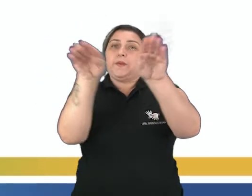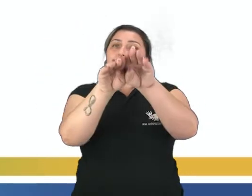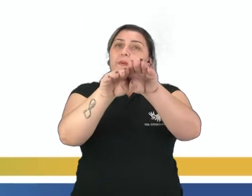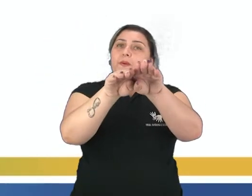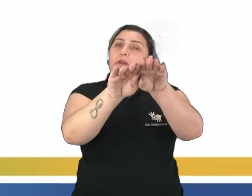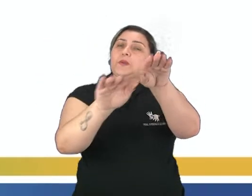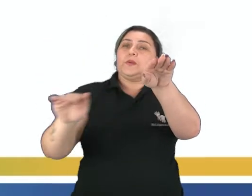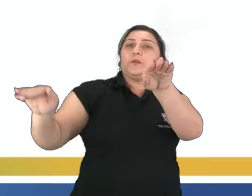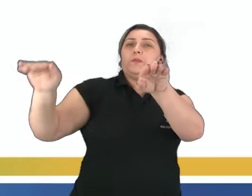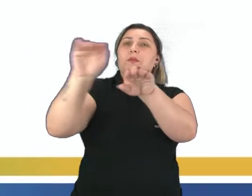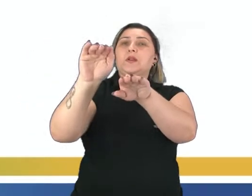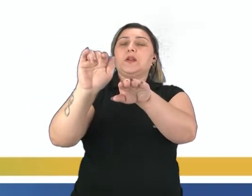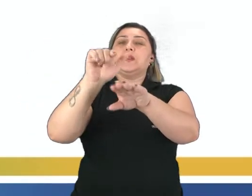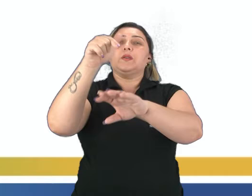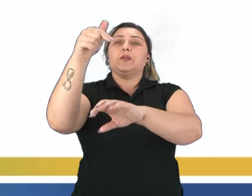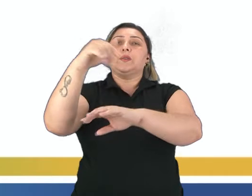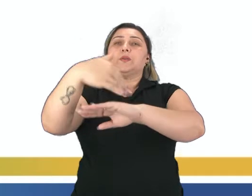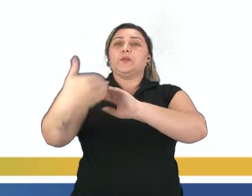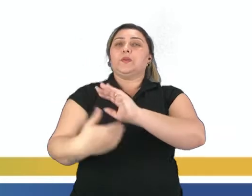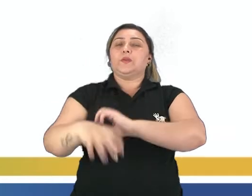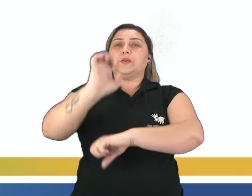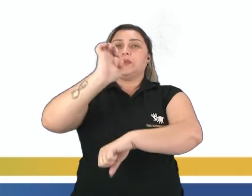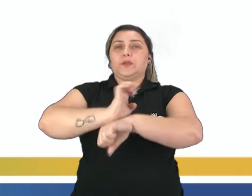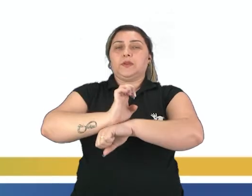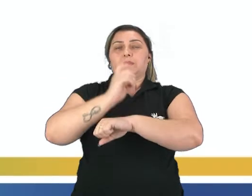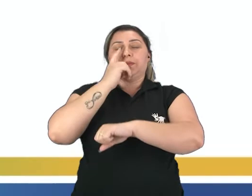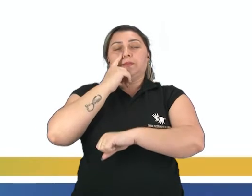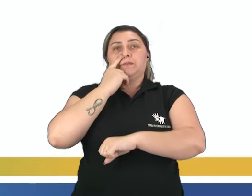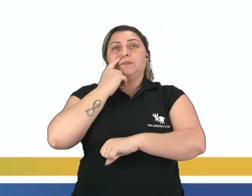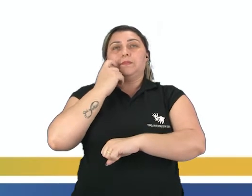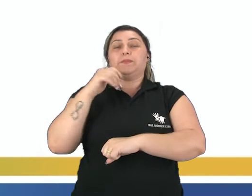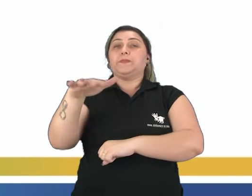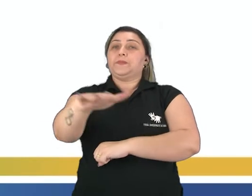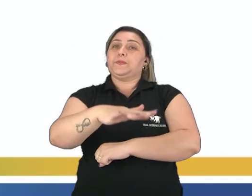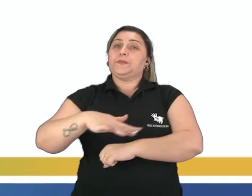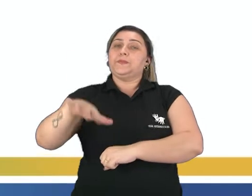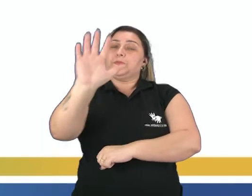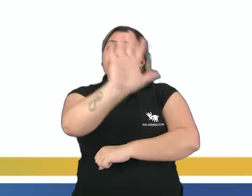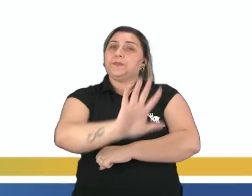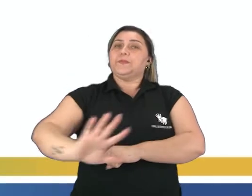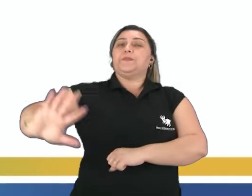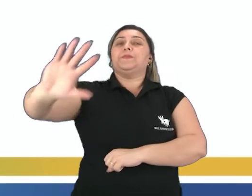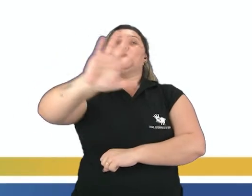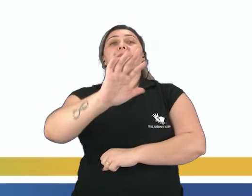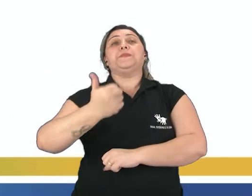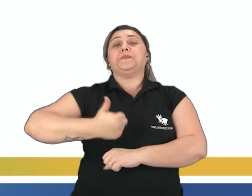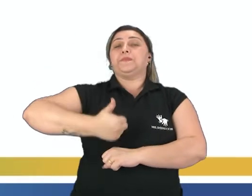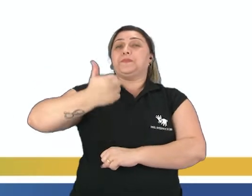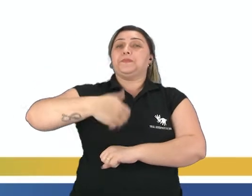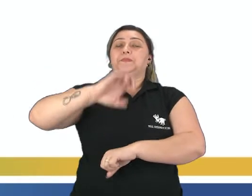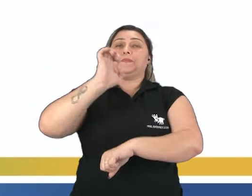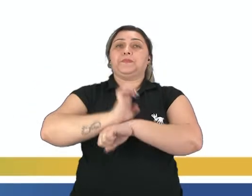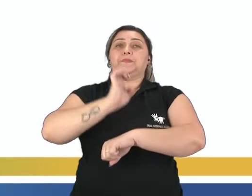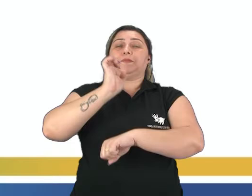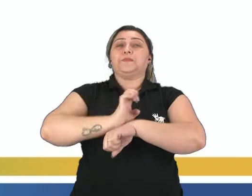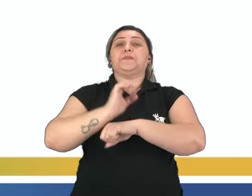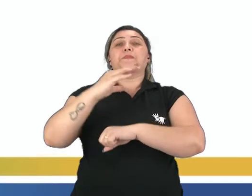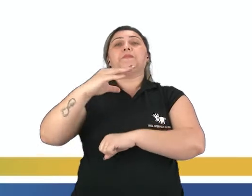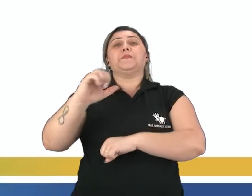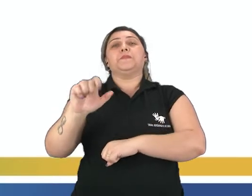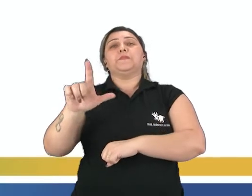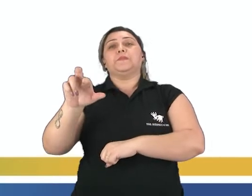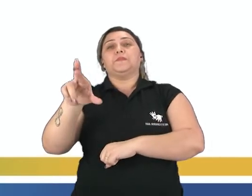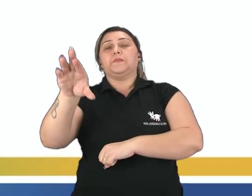todos os estados. A gente está falando aqui apenas dos 3 estados da sociedade no geral. Então, no primeiro estado estava o clero,